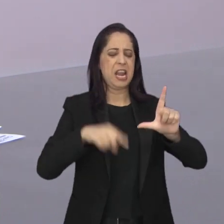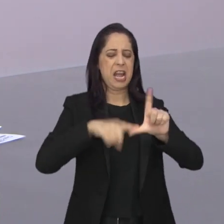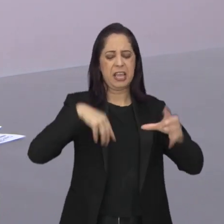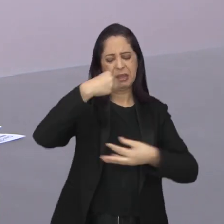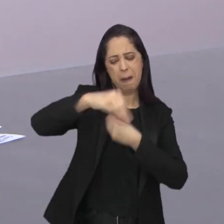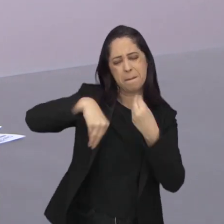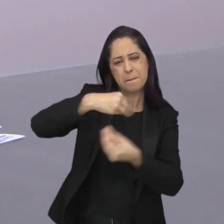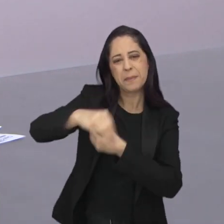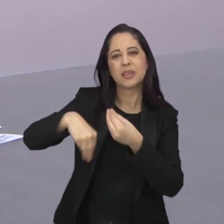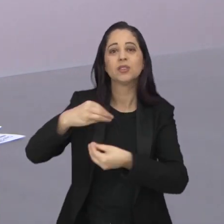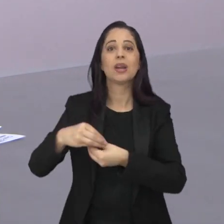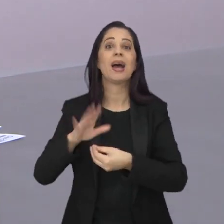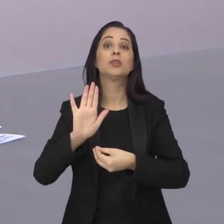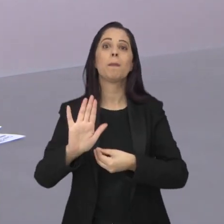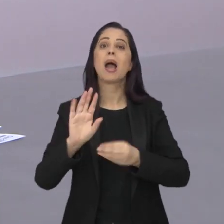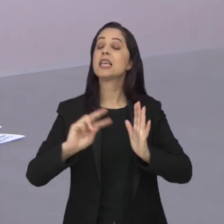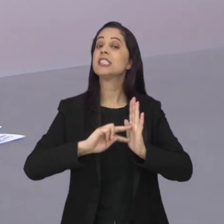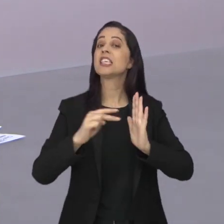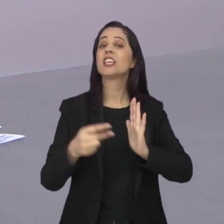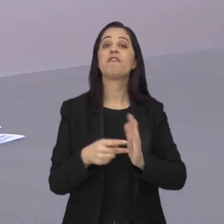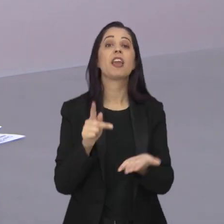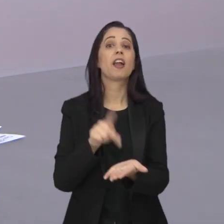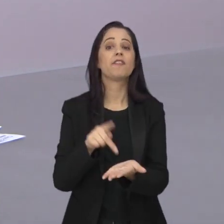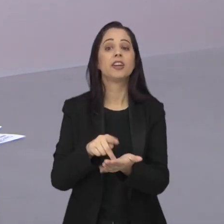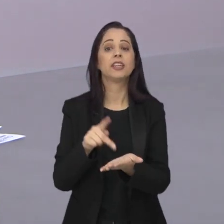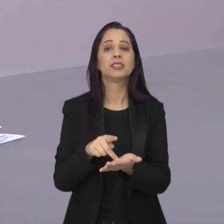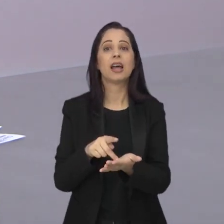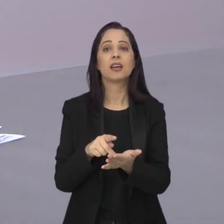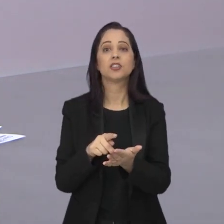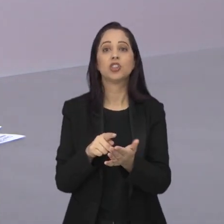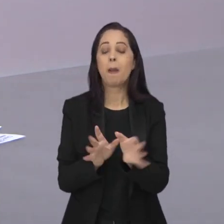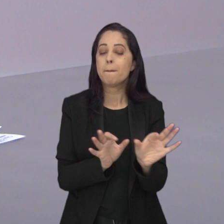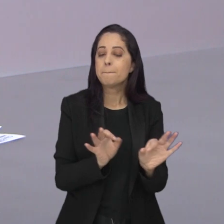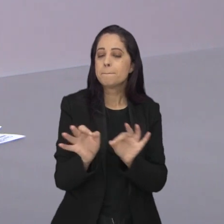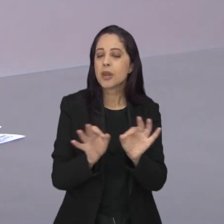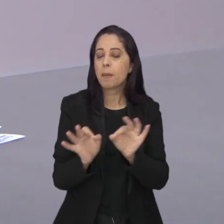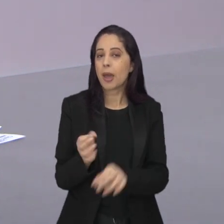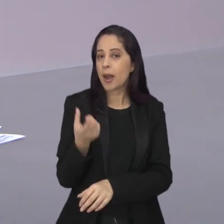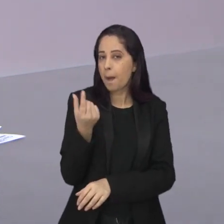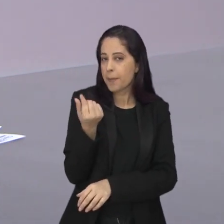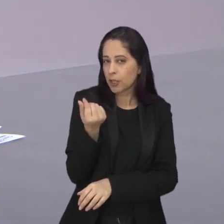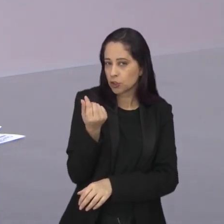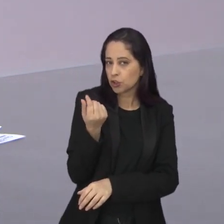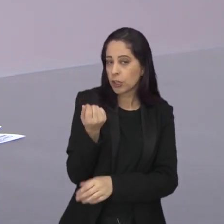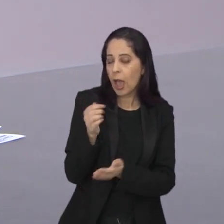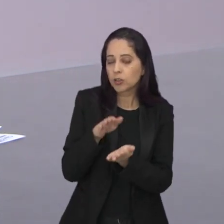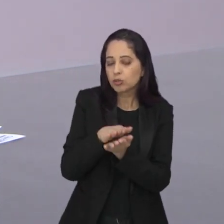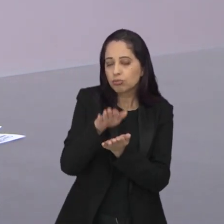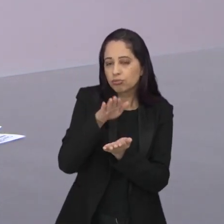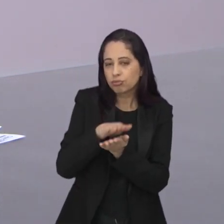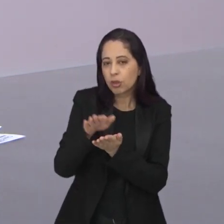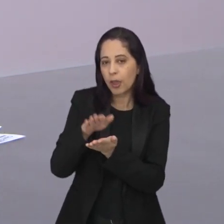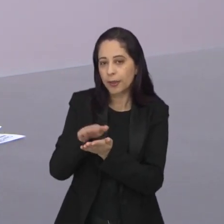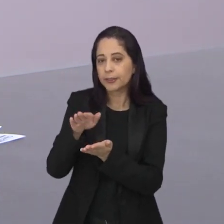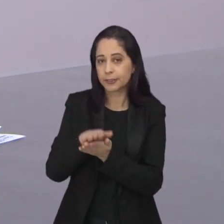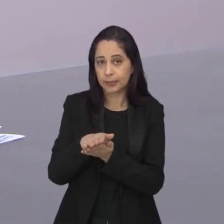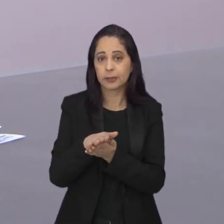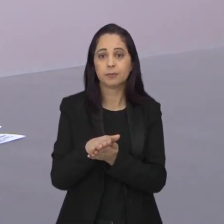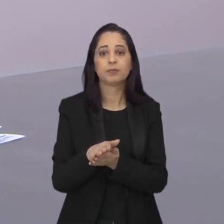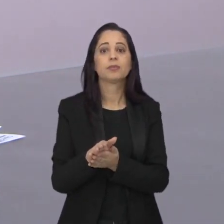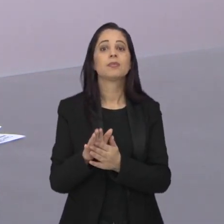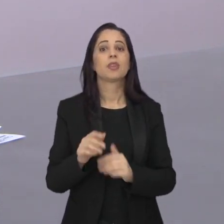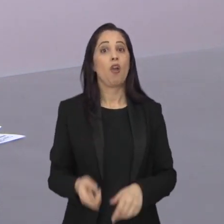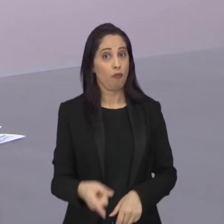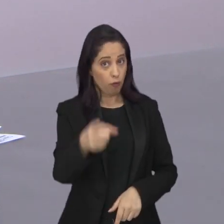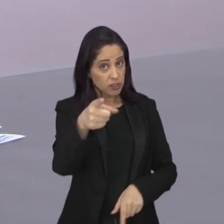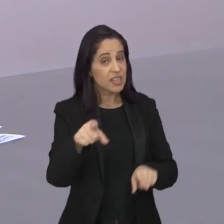letrinhas, na verdade representam o planejamento de gastos que uma cidade deve fazer. Guardadas as devidas proporções, é o